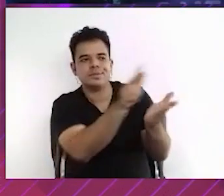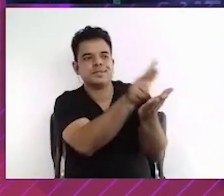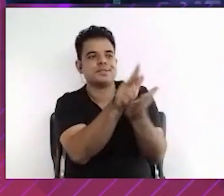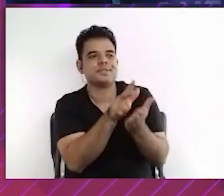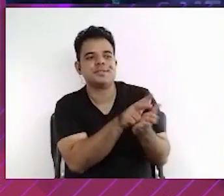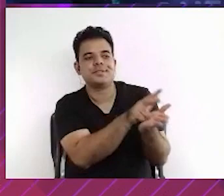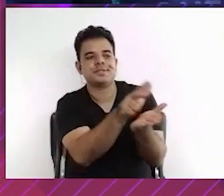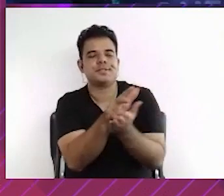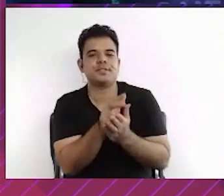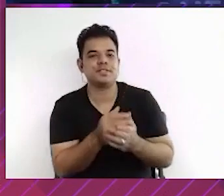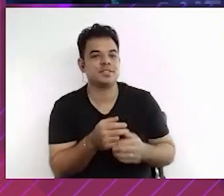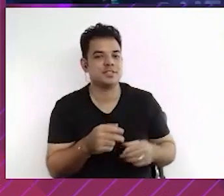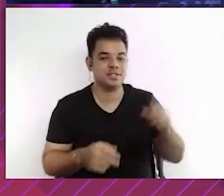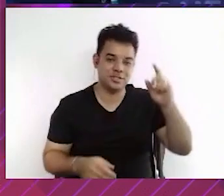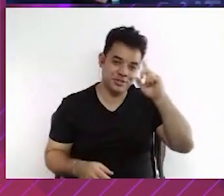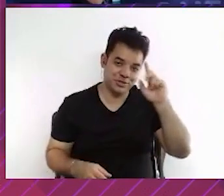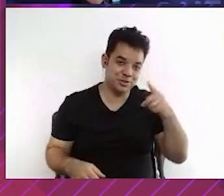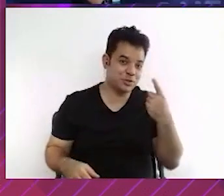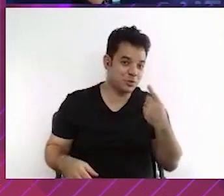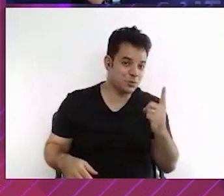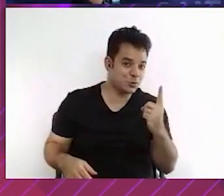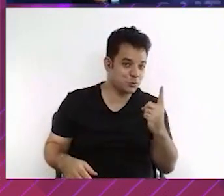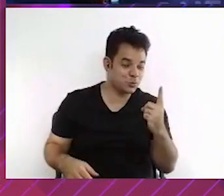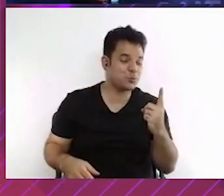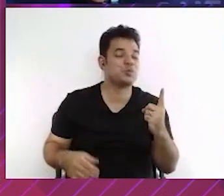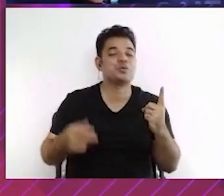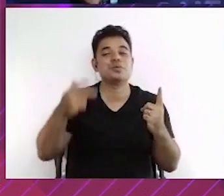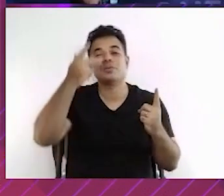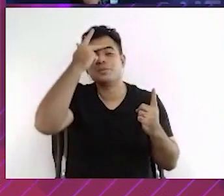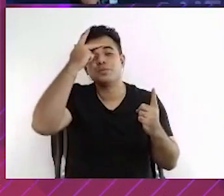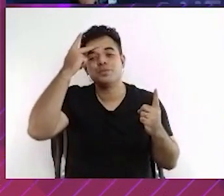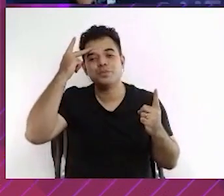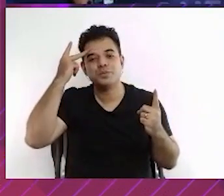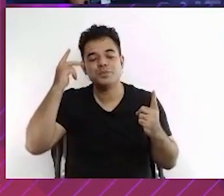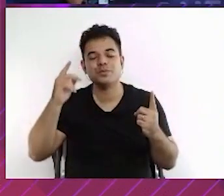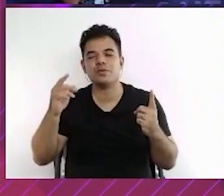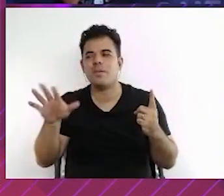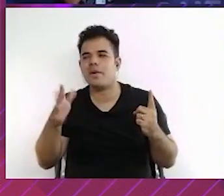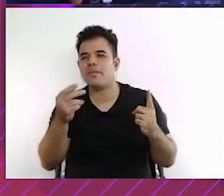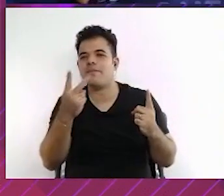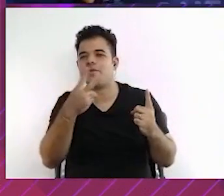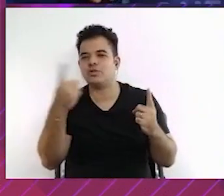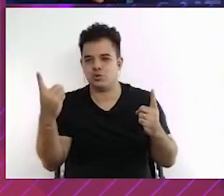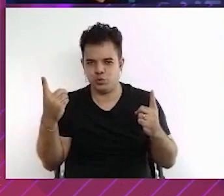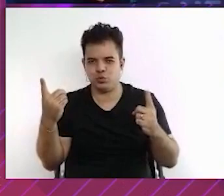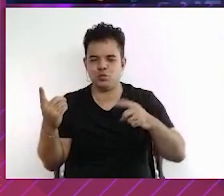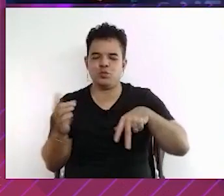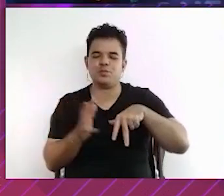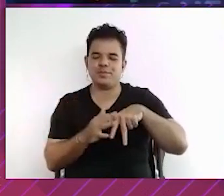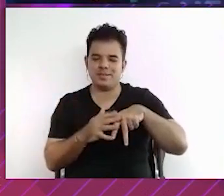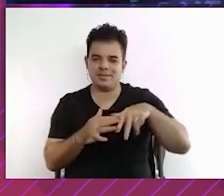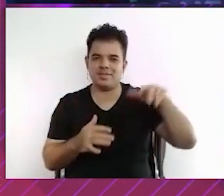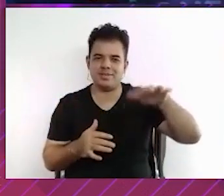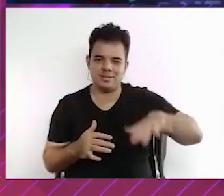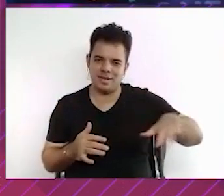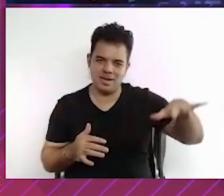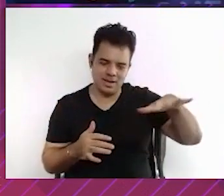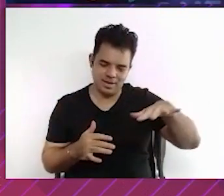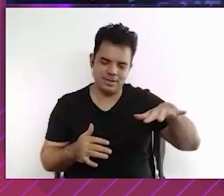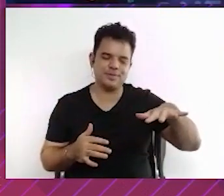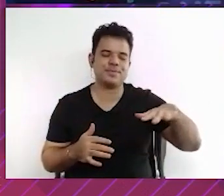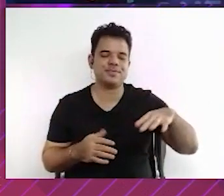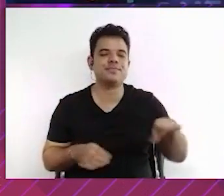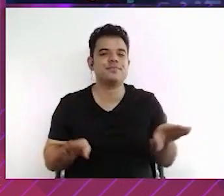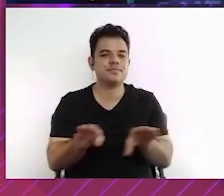No dia 1, a gente previu lá que iam ter 21 pacientes internados naquele setor. De acordo com